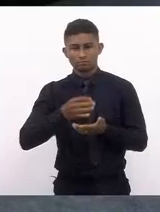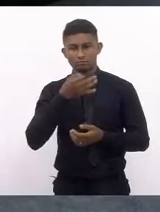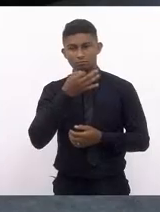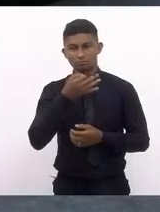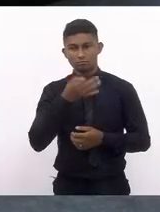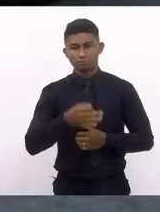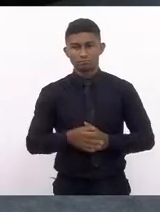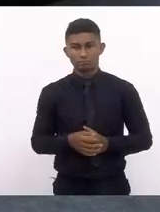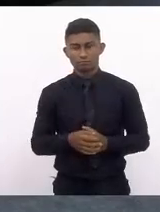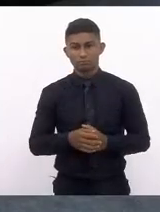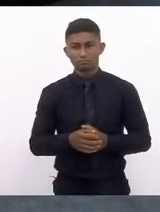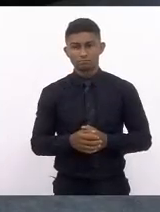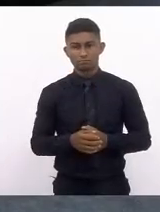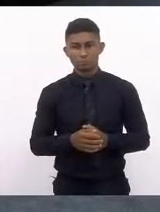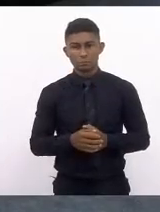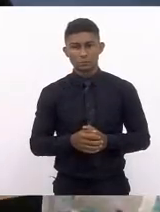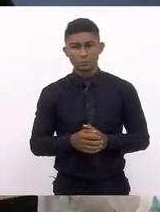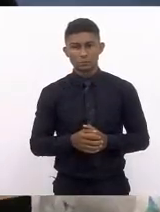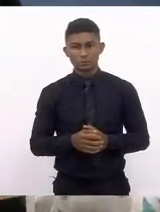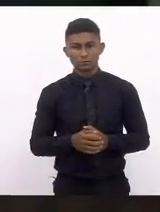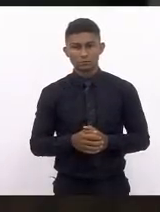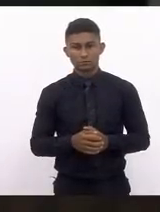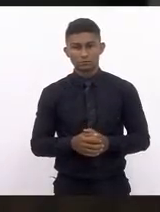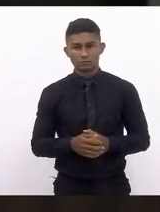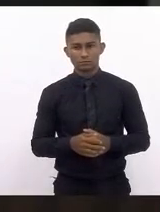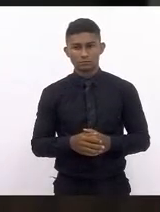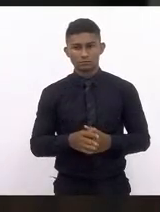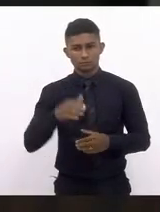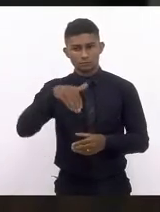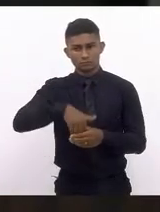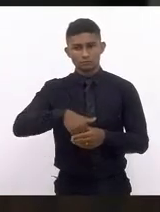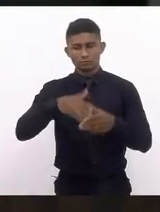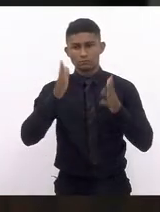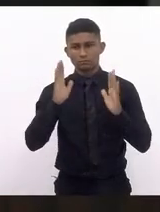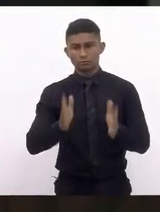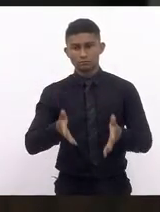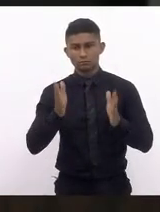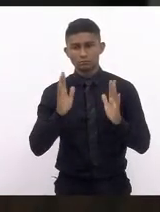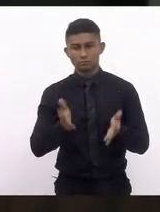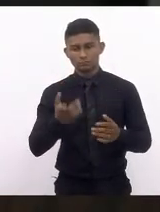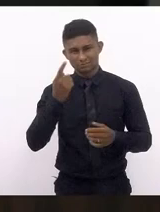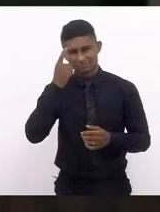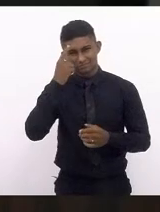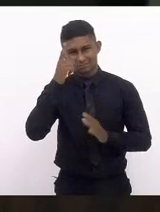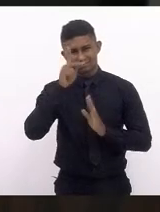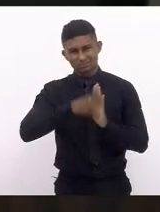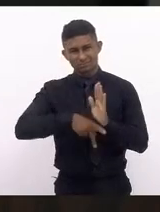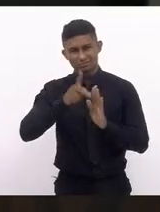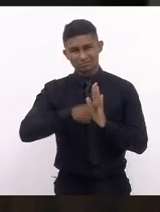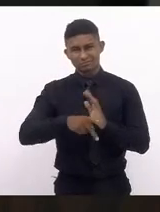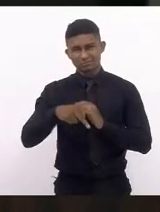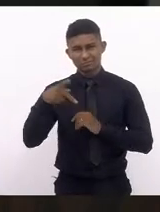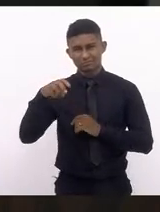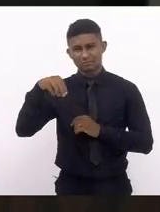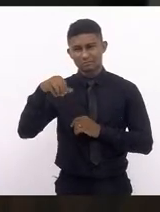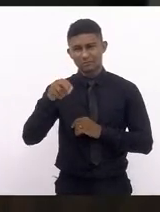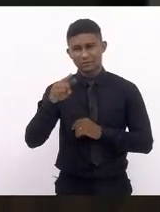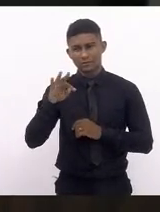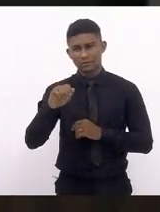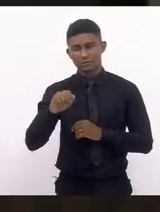incluído e já voltamos tem problema em relação ao projeto da deputada Marta